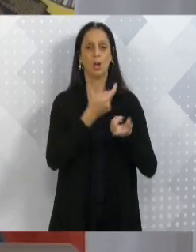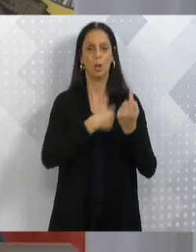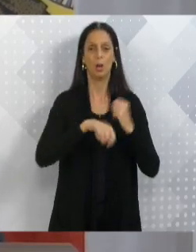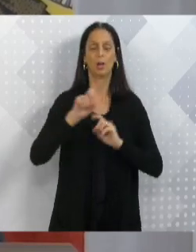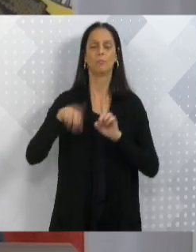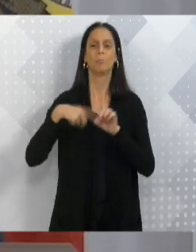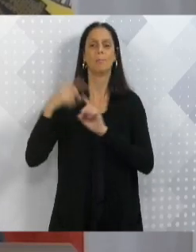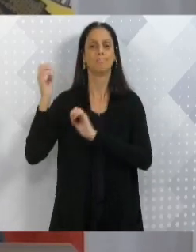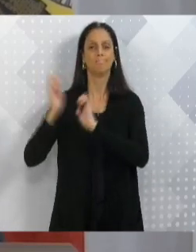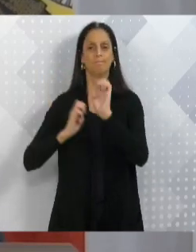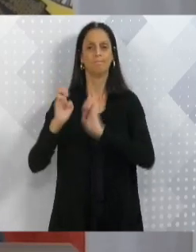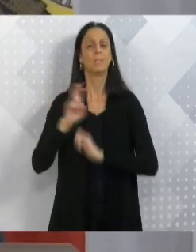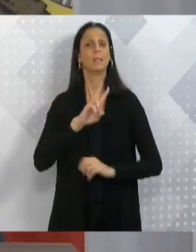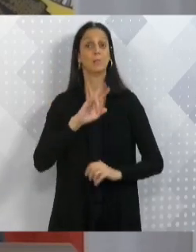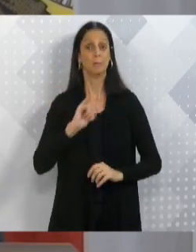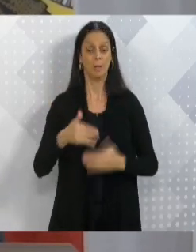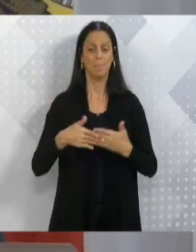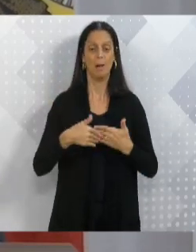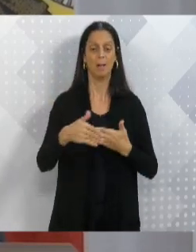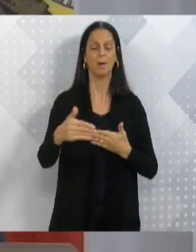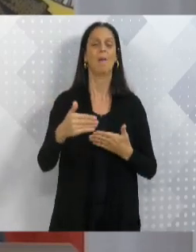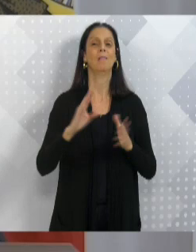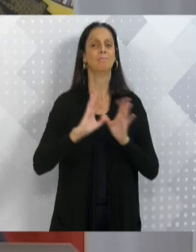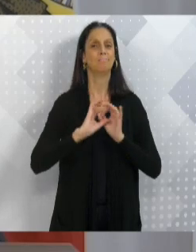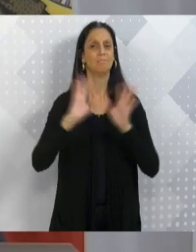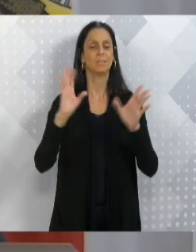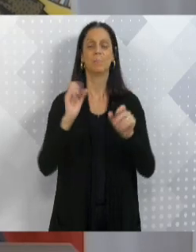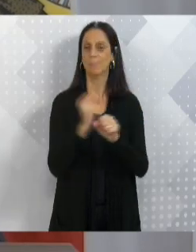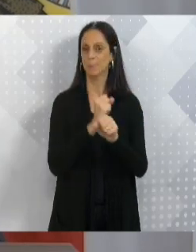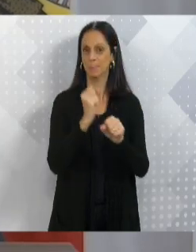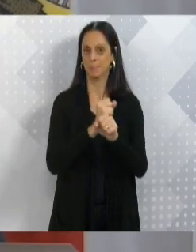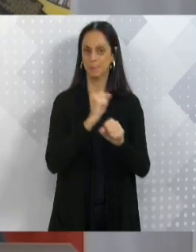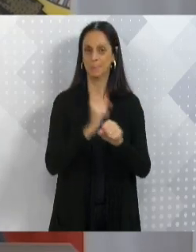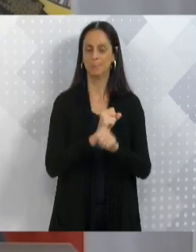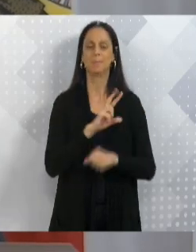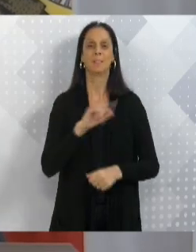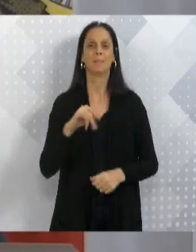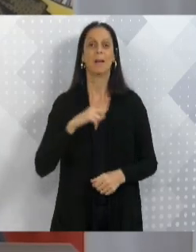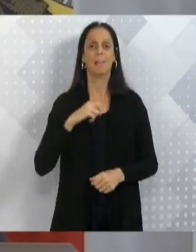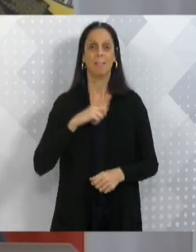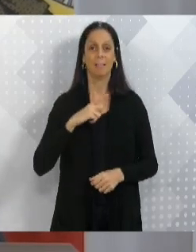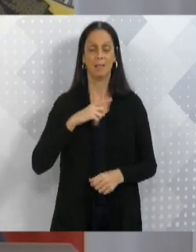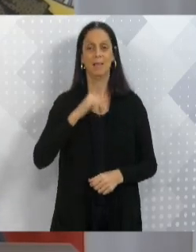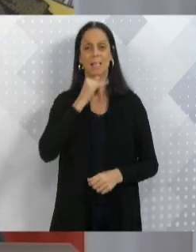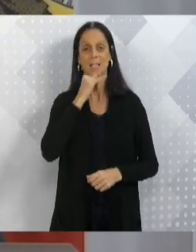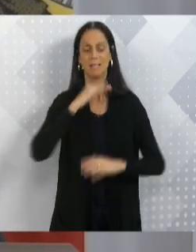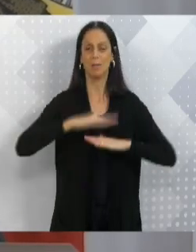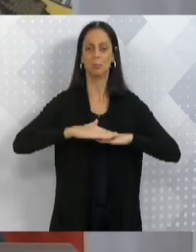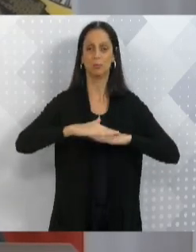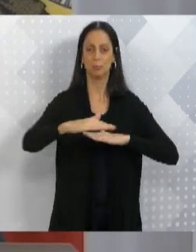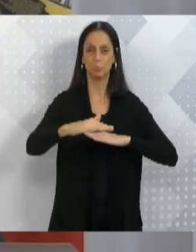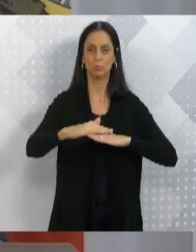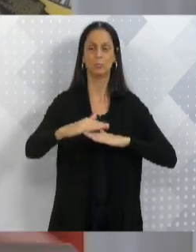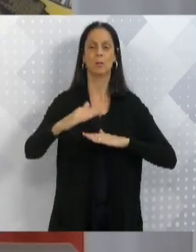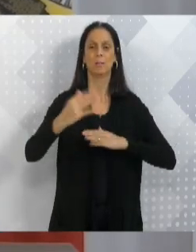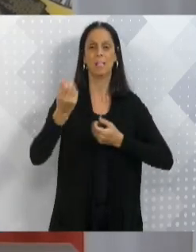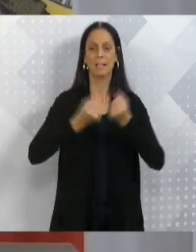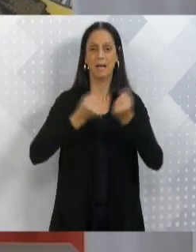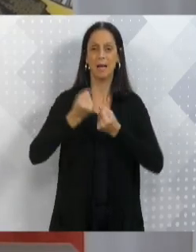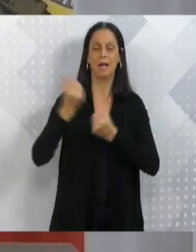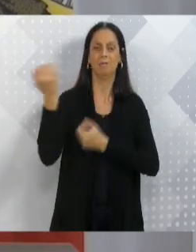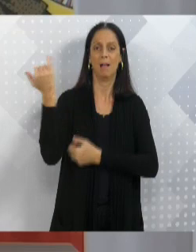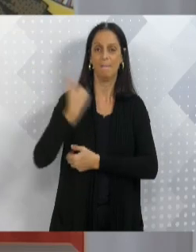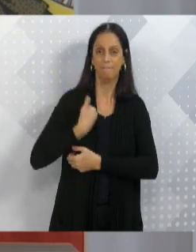e nós vamos dar a ordem de serviço em breve, trazendo ali uma sinalização vertical, horizontal, qualidade de vida. E